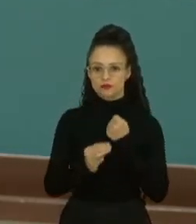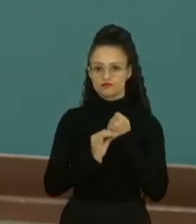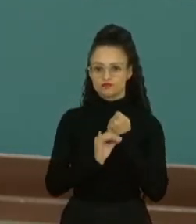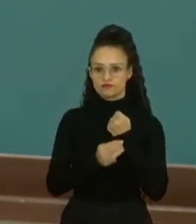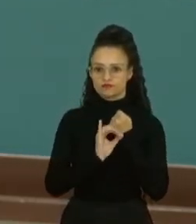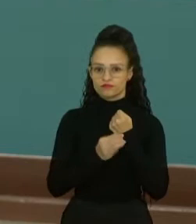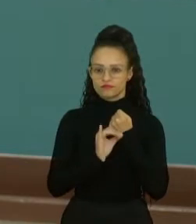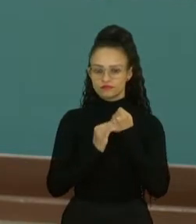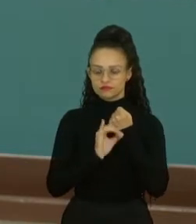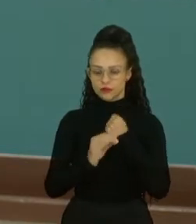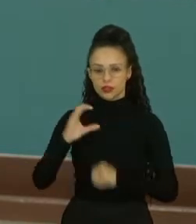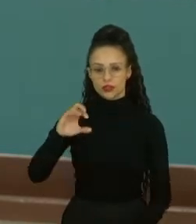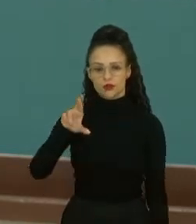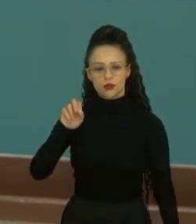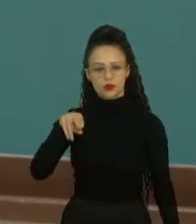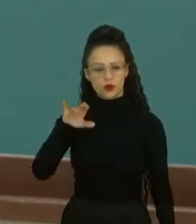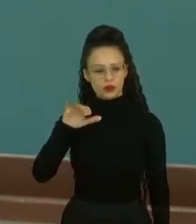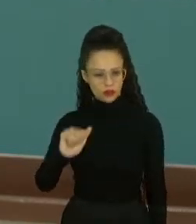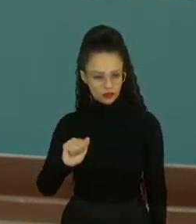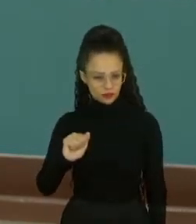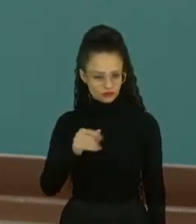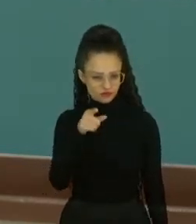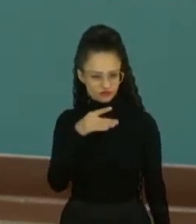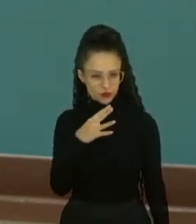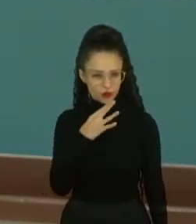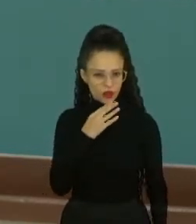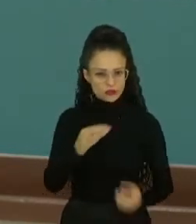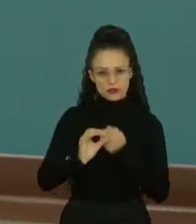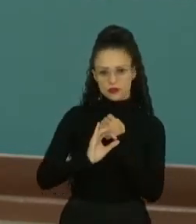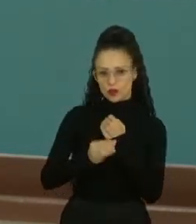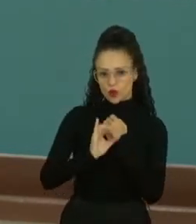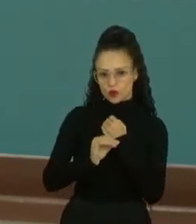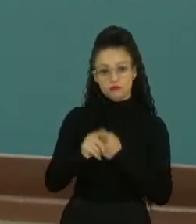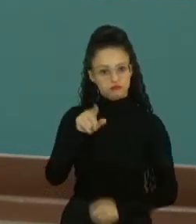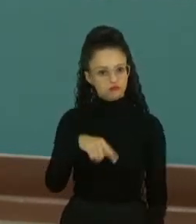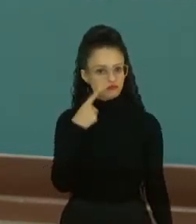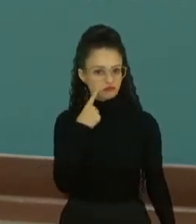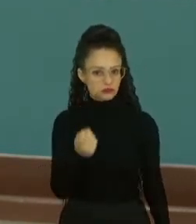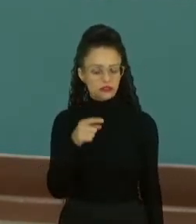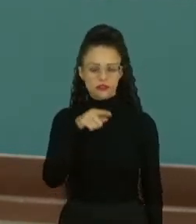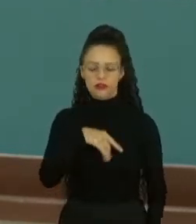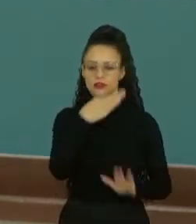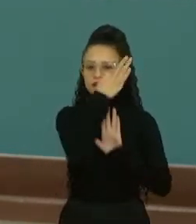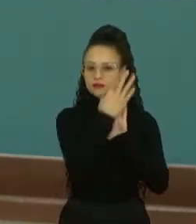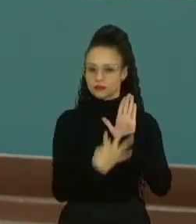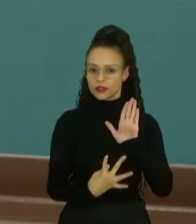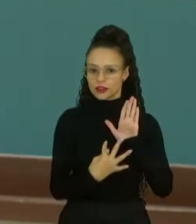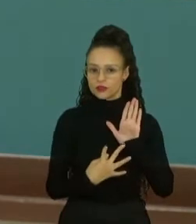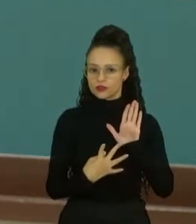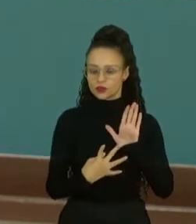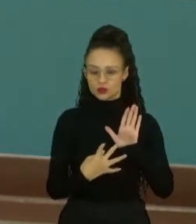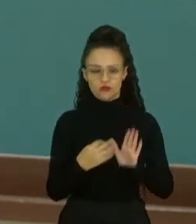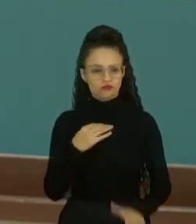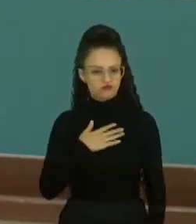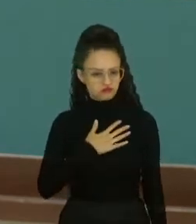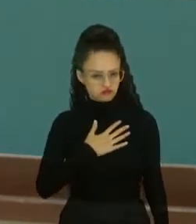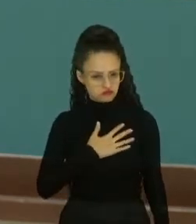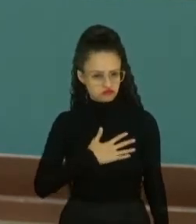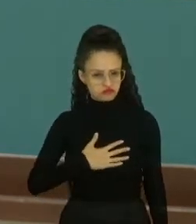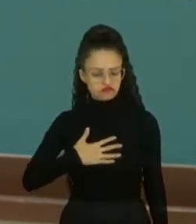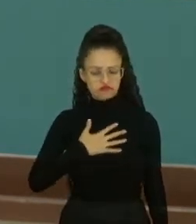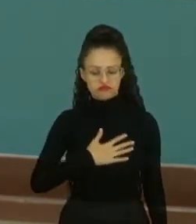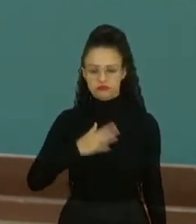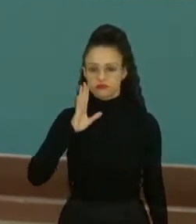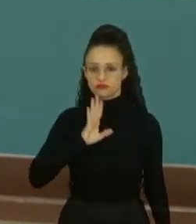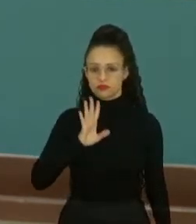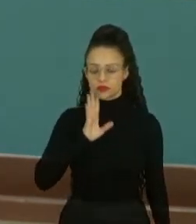leu crônicas? Já ouviu crônicas por aí? É muito interessante, é um texto de bastante agradável.